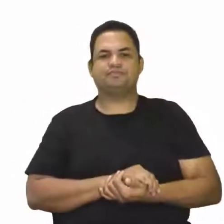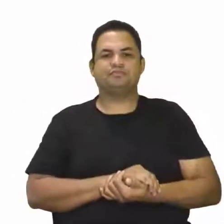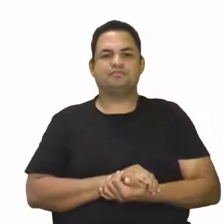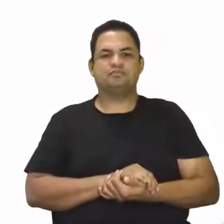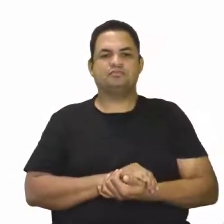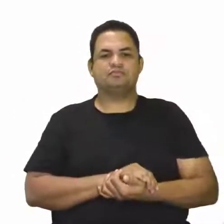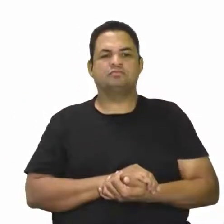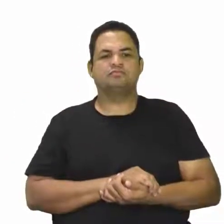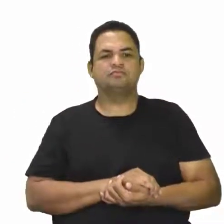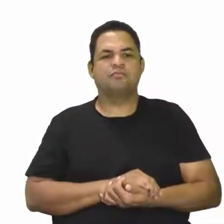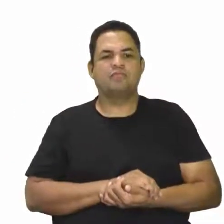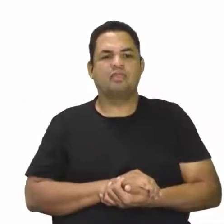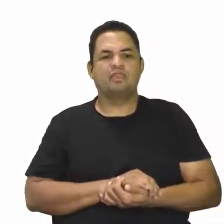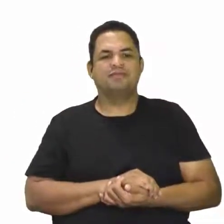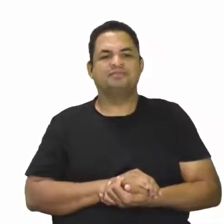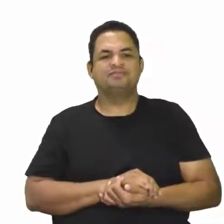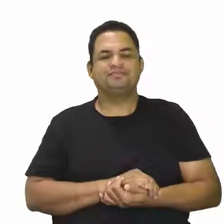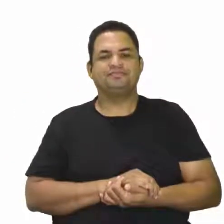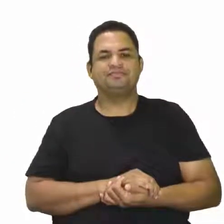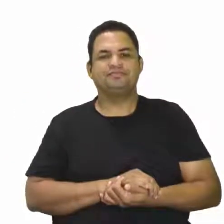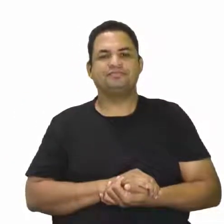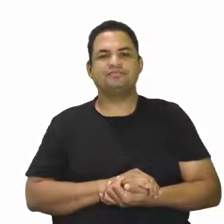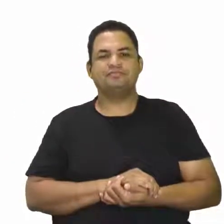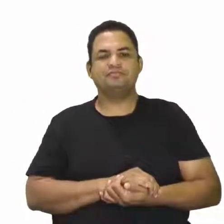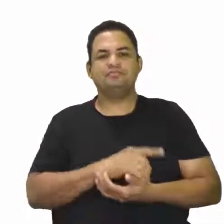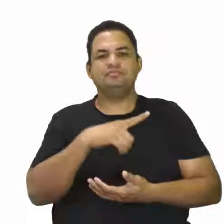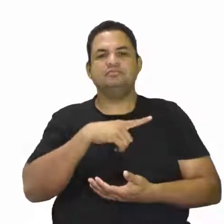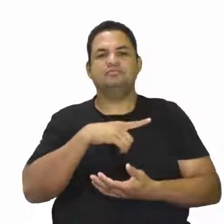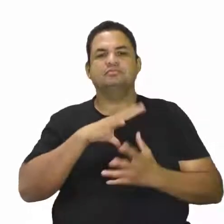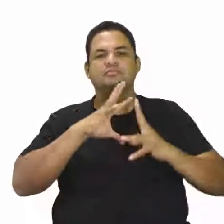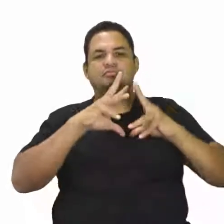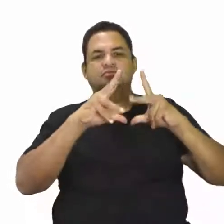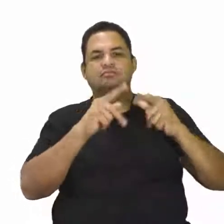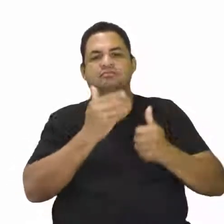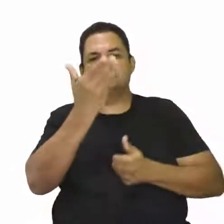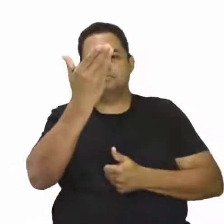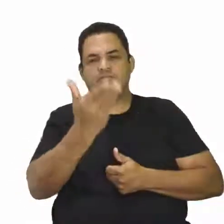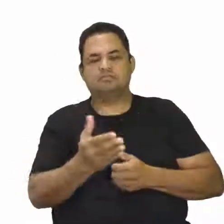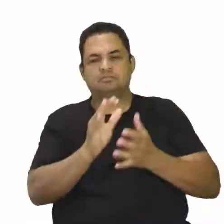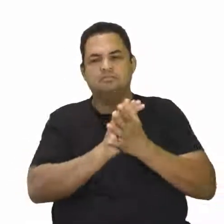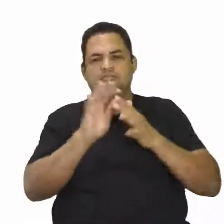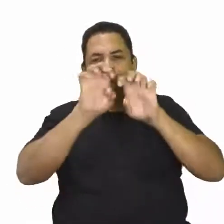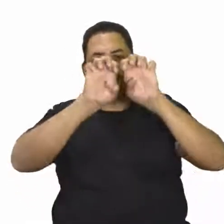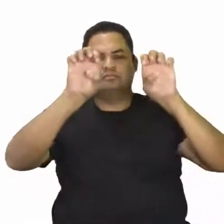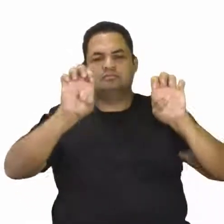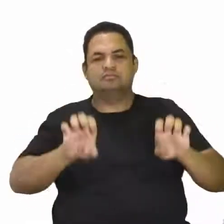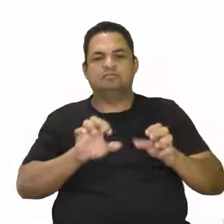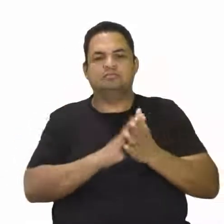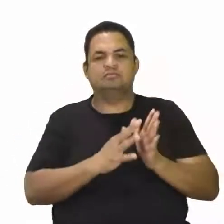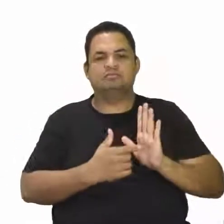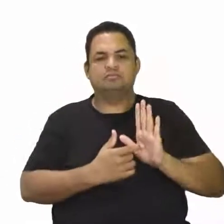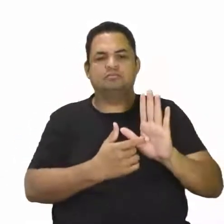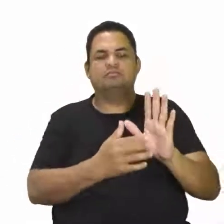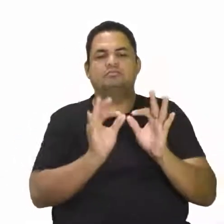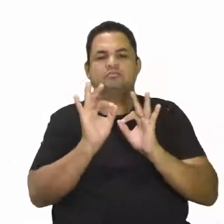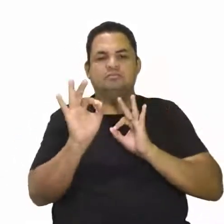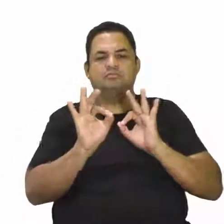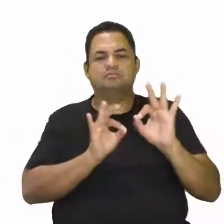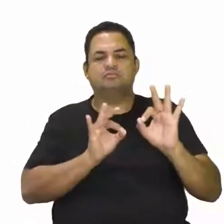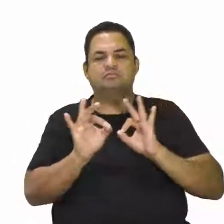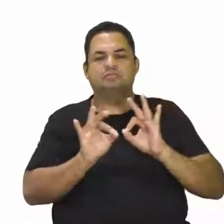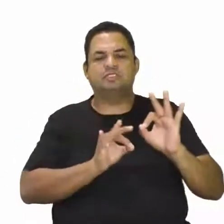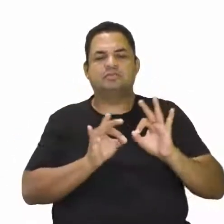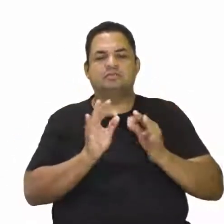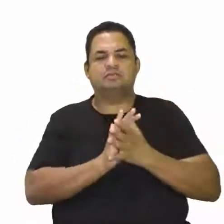né? Muito. Então, nós temos ali toda essa estrutura que mostra a formação de